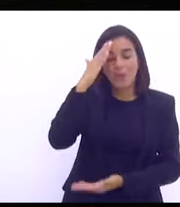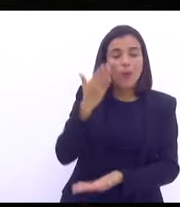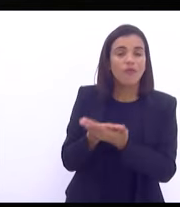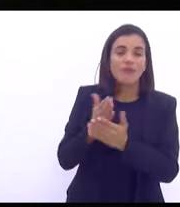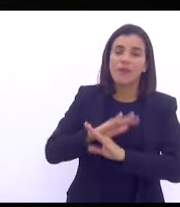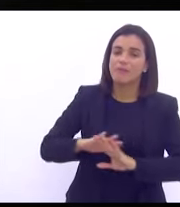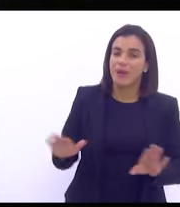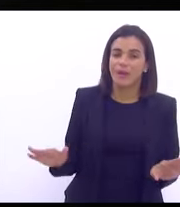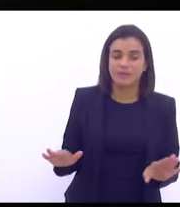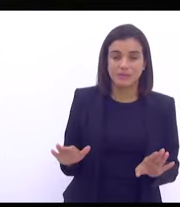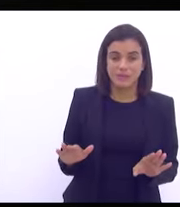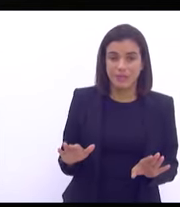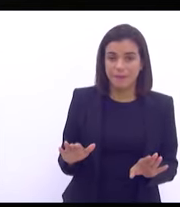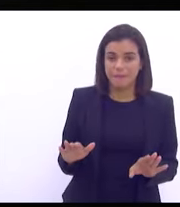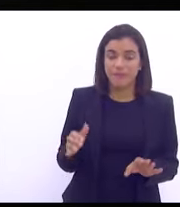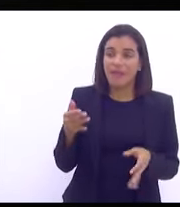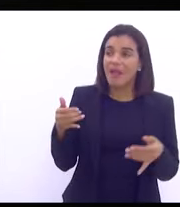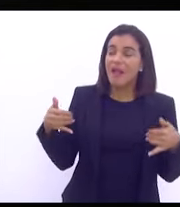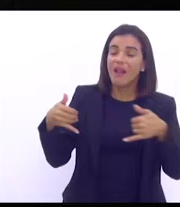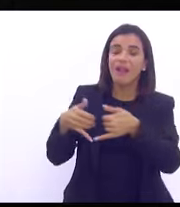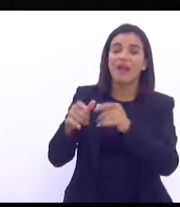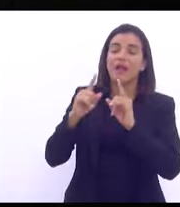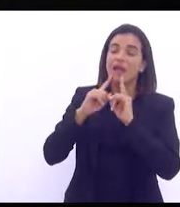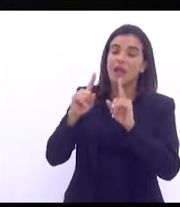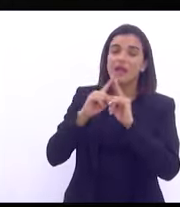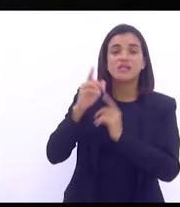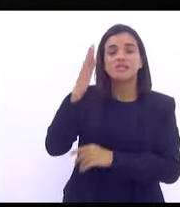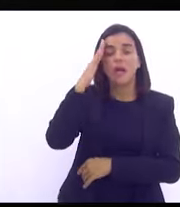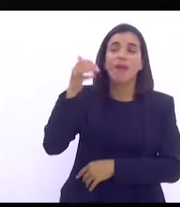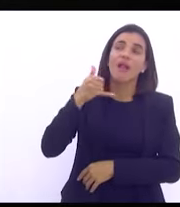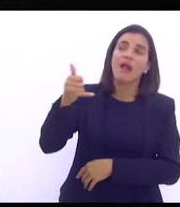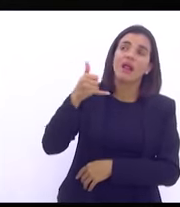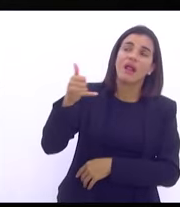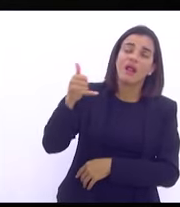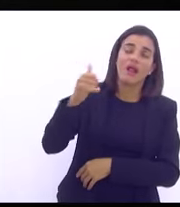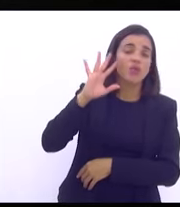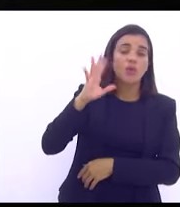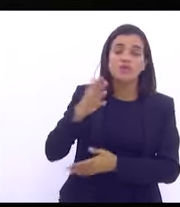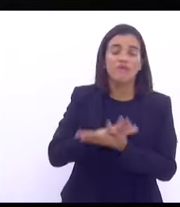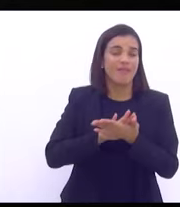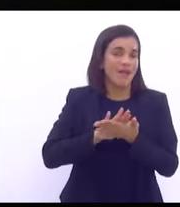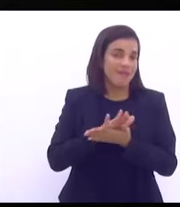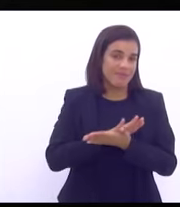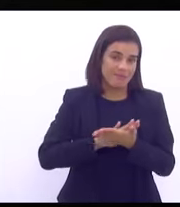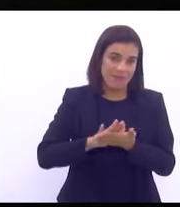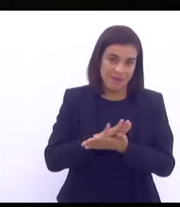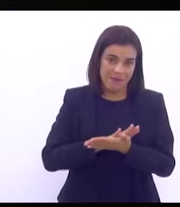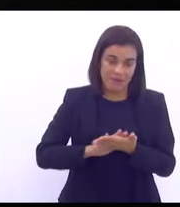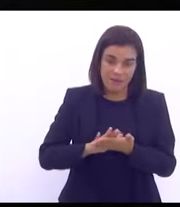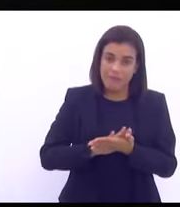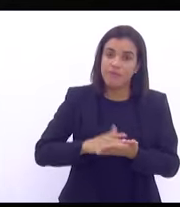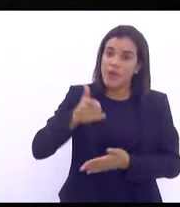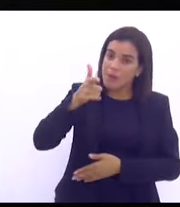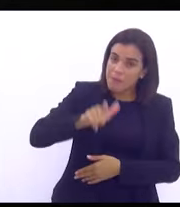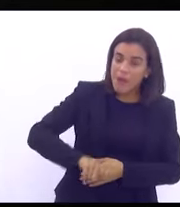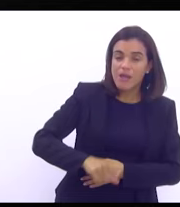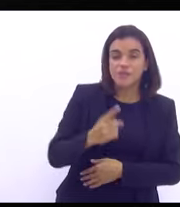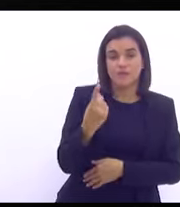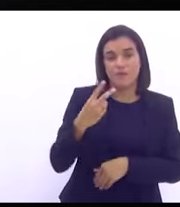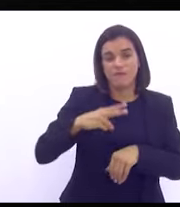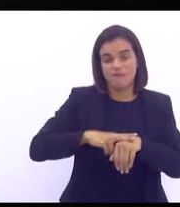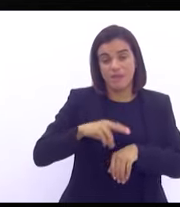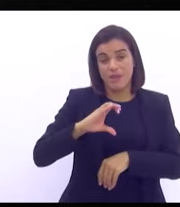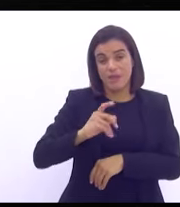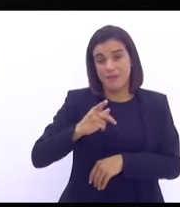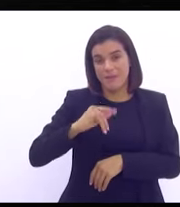deputado Jari, de ligar para reclamar, que sabe que vai ligar, ele vai resolver nada. Então, mais uma vez, a CPI vai